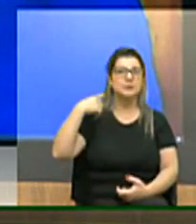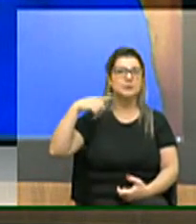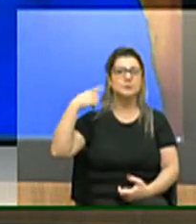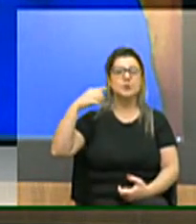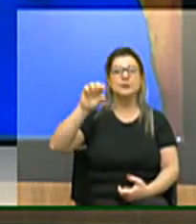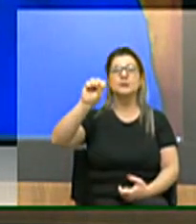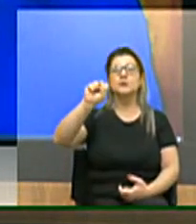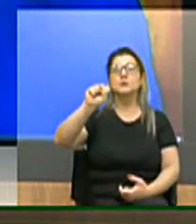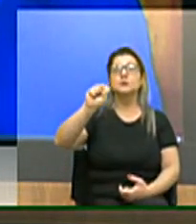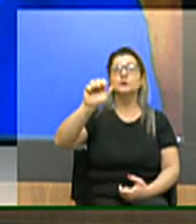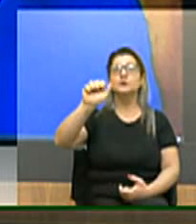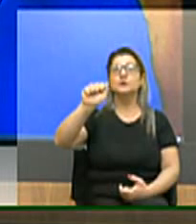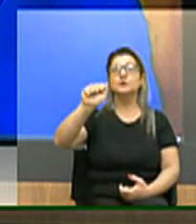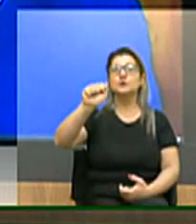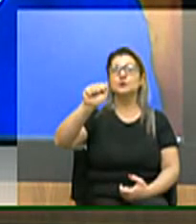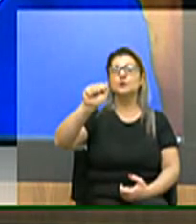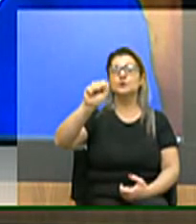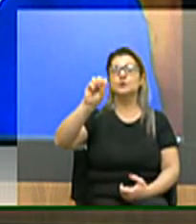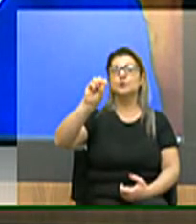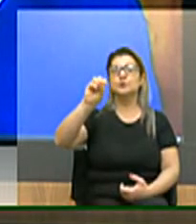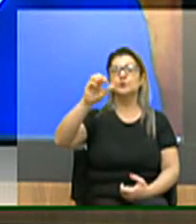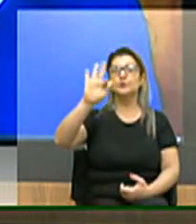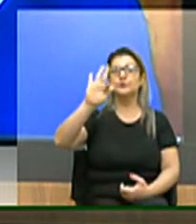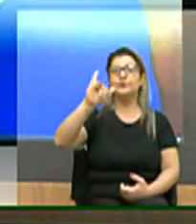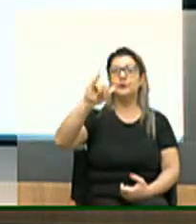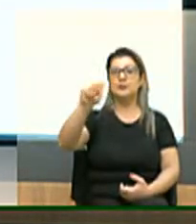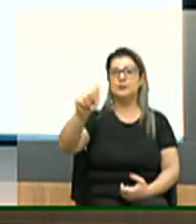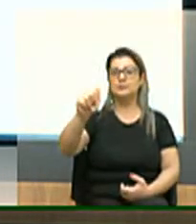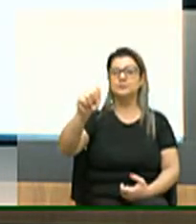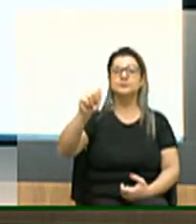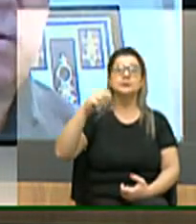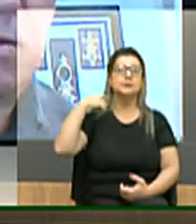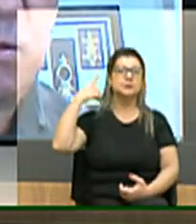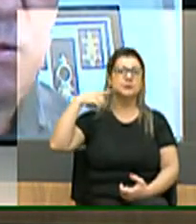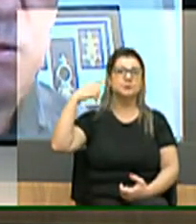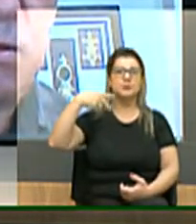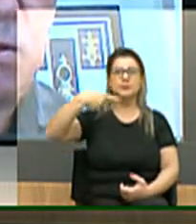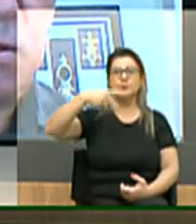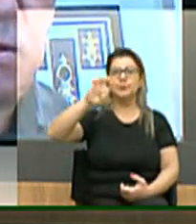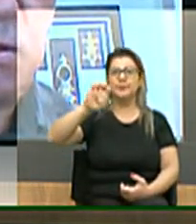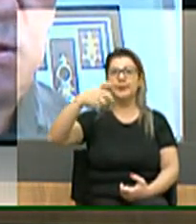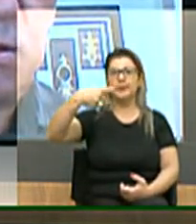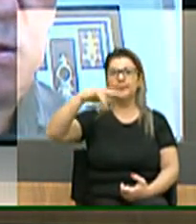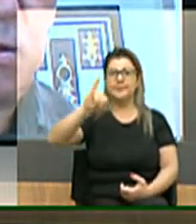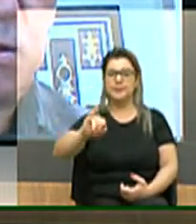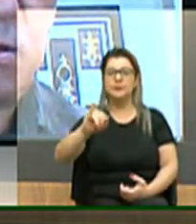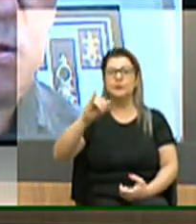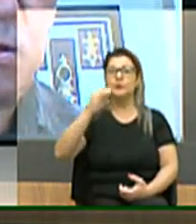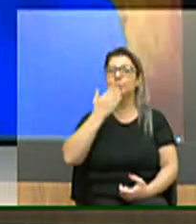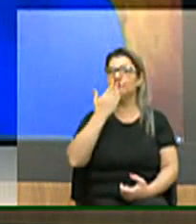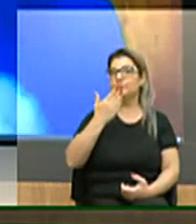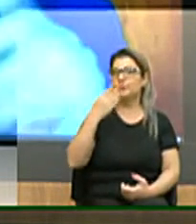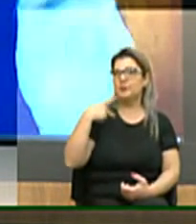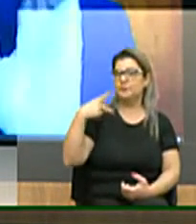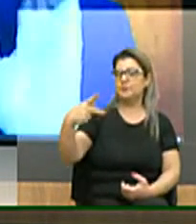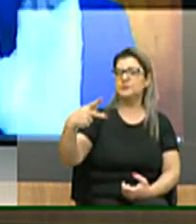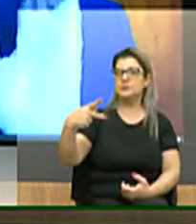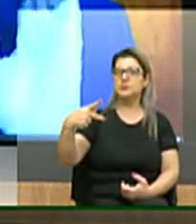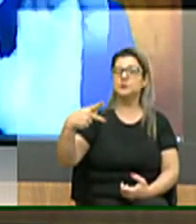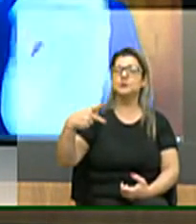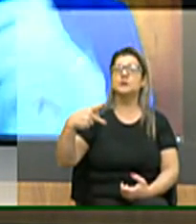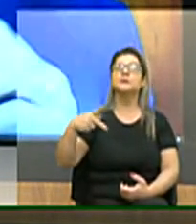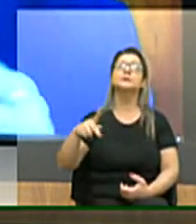Deputada Sofia Cavedon. Favorável, presidente. Desculpe, favorável. Deputada Sofia Cavedon. Sim. Deputado